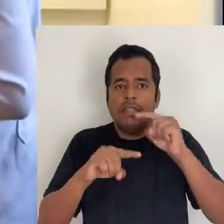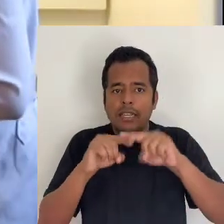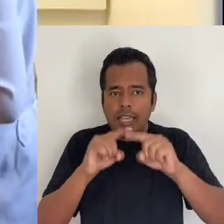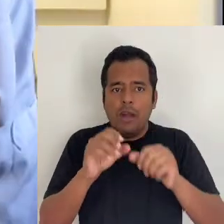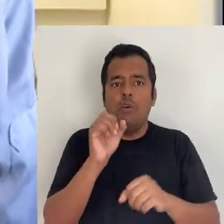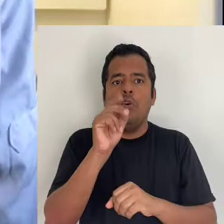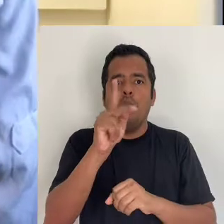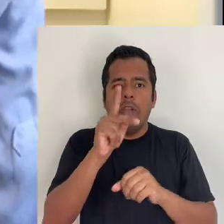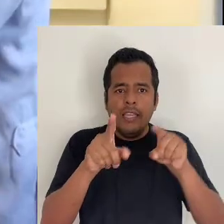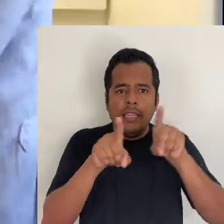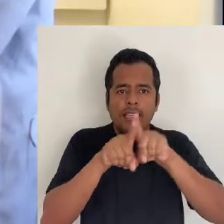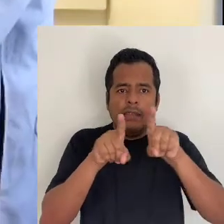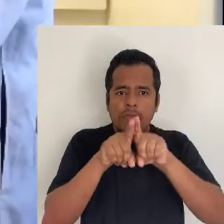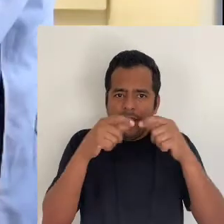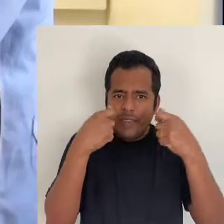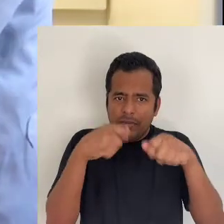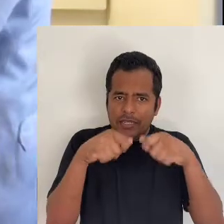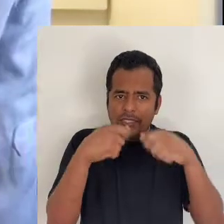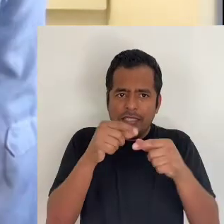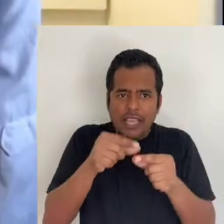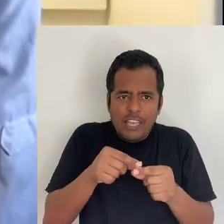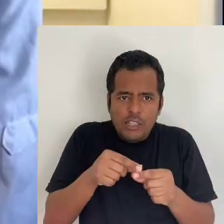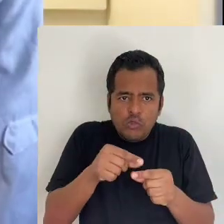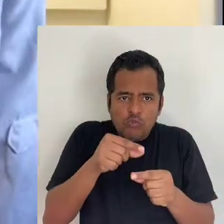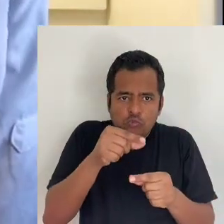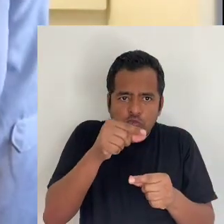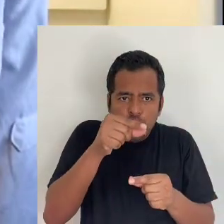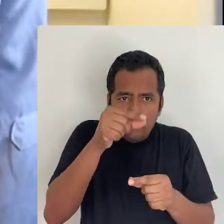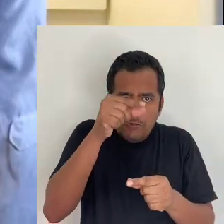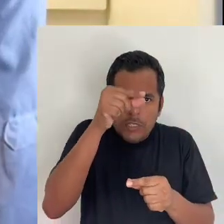material. Iremos precisar de provetas.